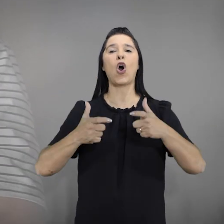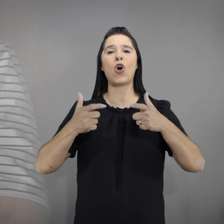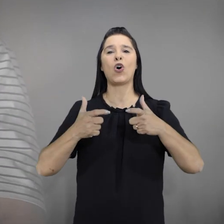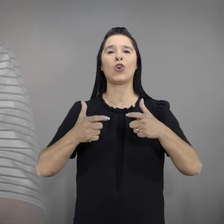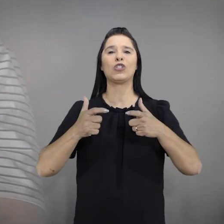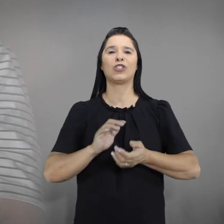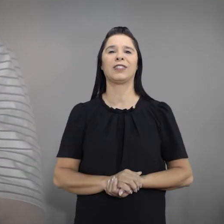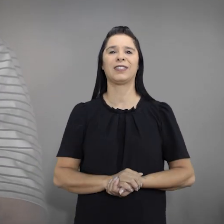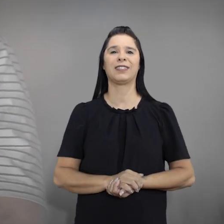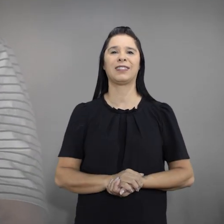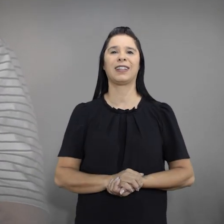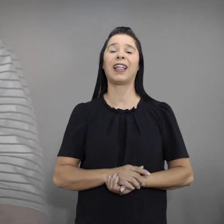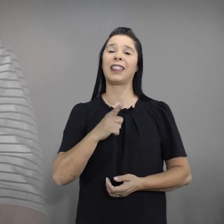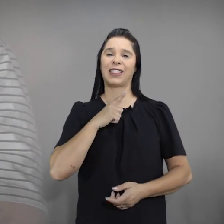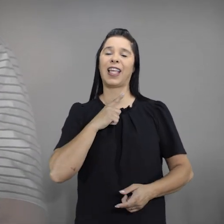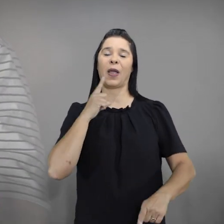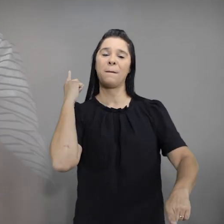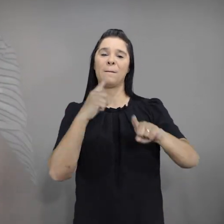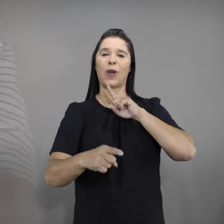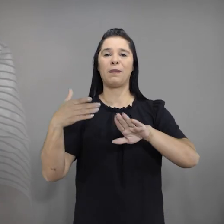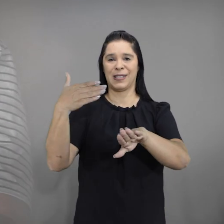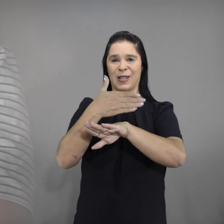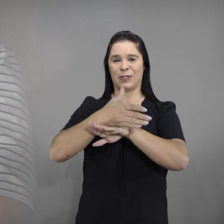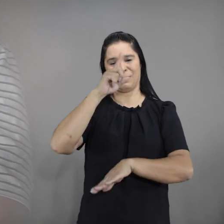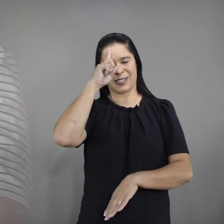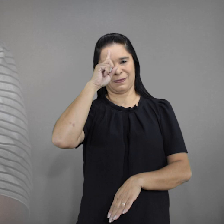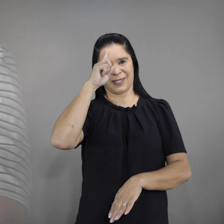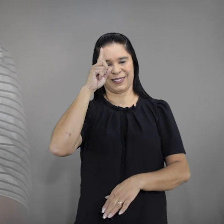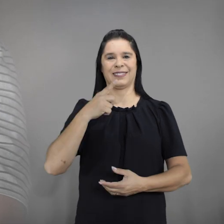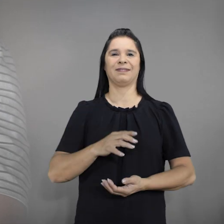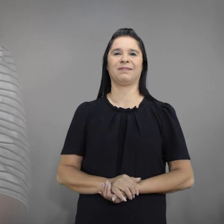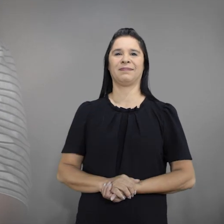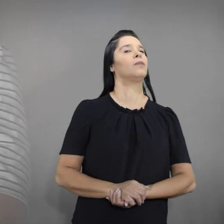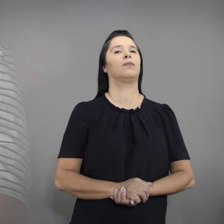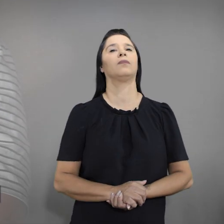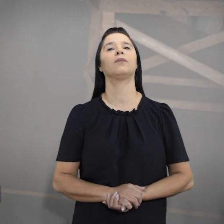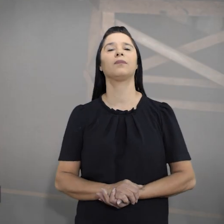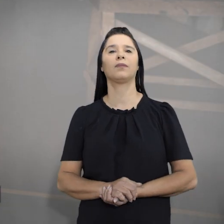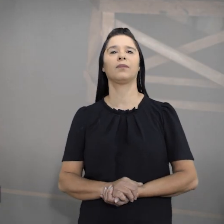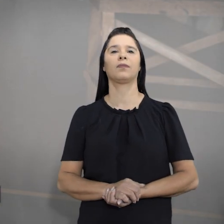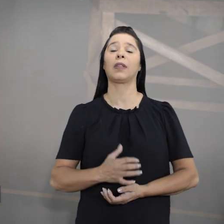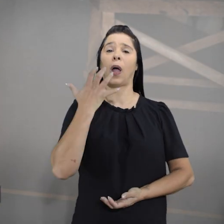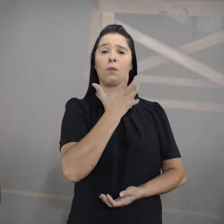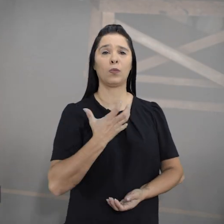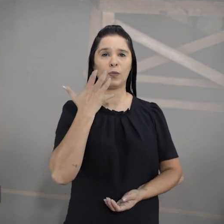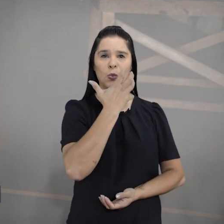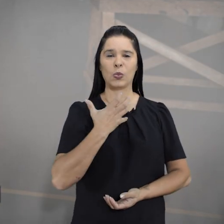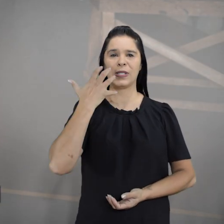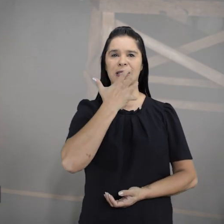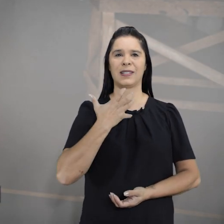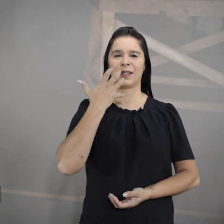elas estavam vetadas no cotidiano da cidade. A música,